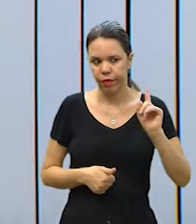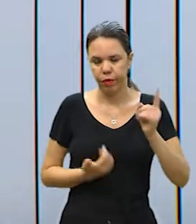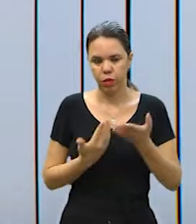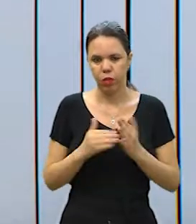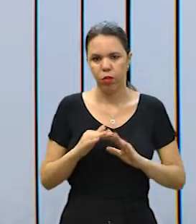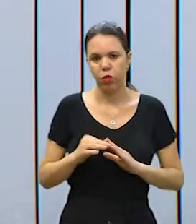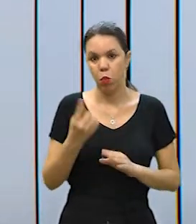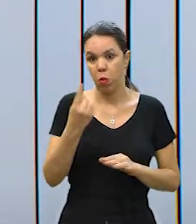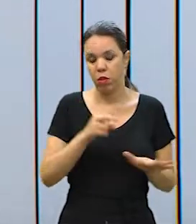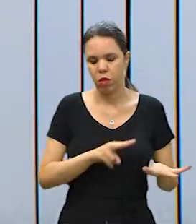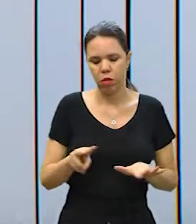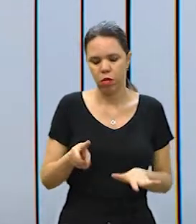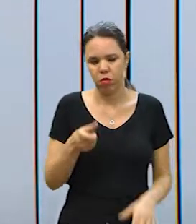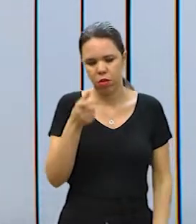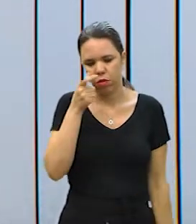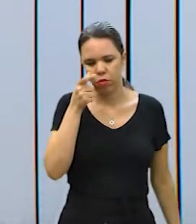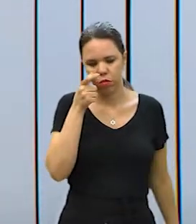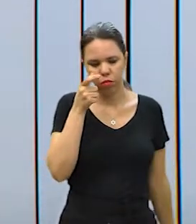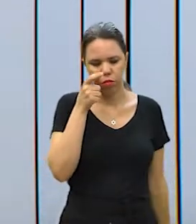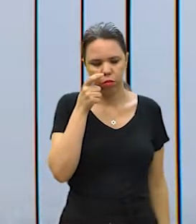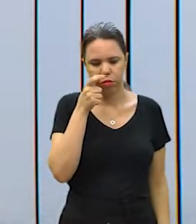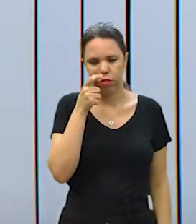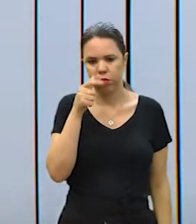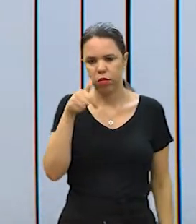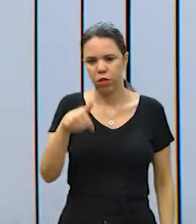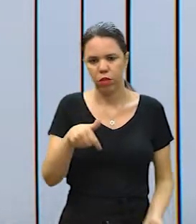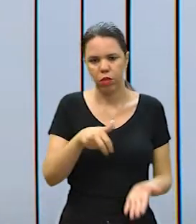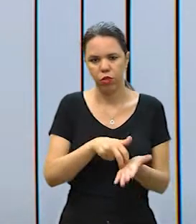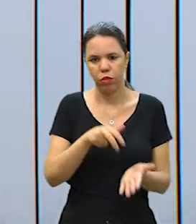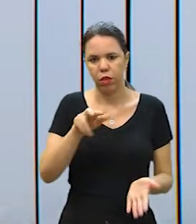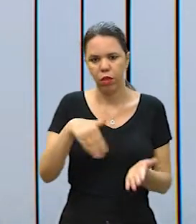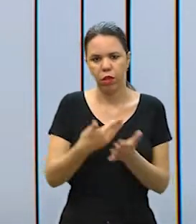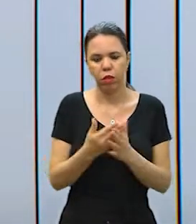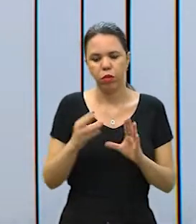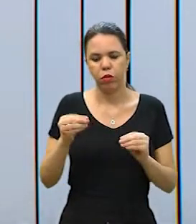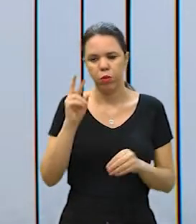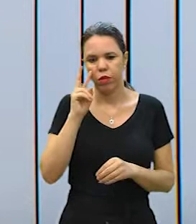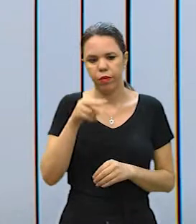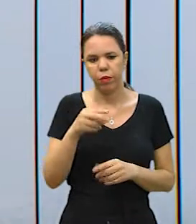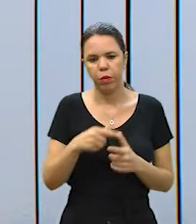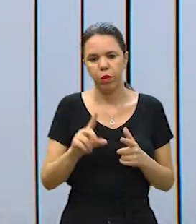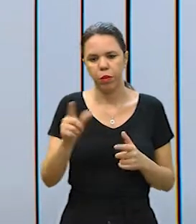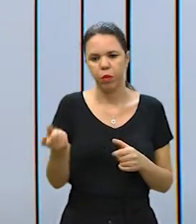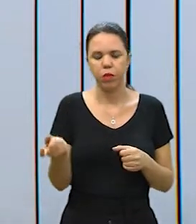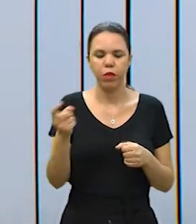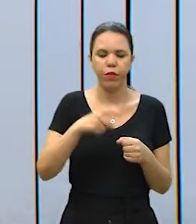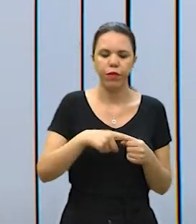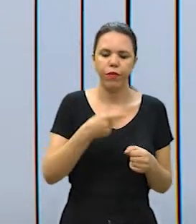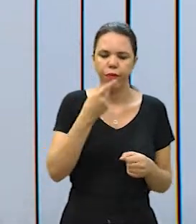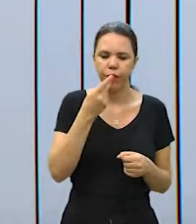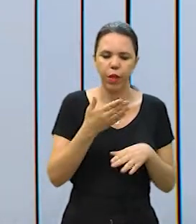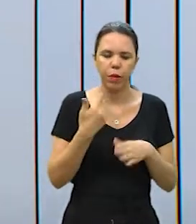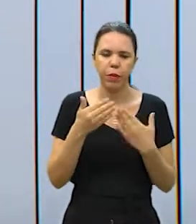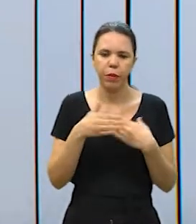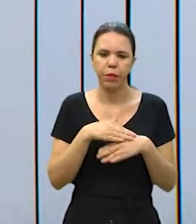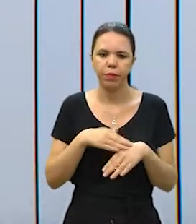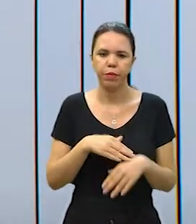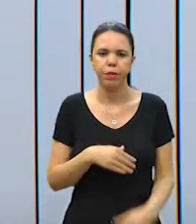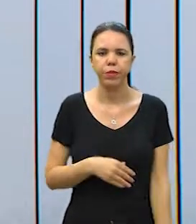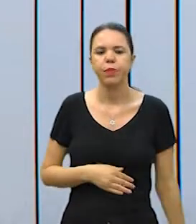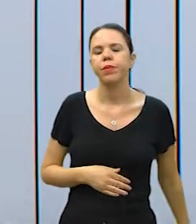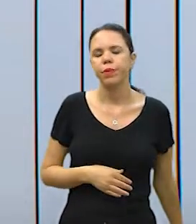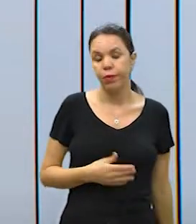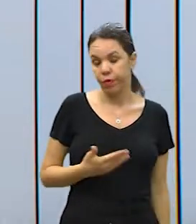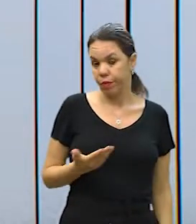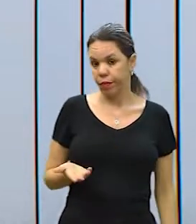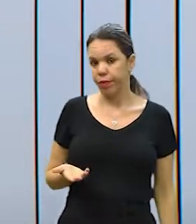numa escola e fica uma semana, das 7 da manhã até a noite. Depois você volta, a gente senta e a gente